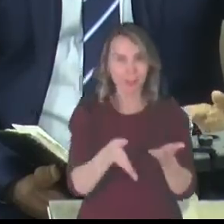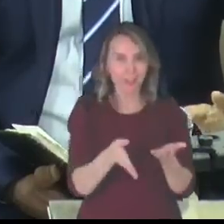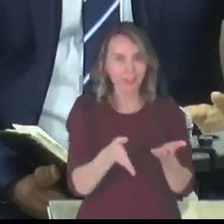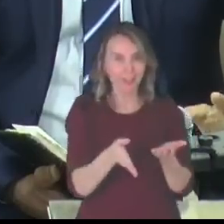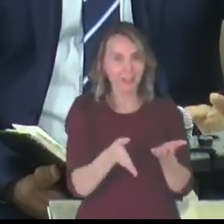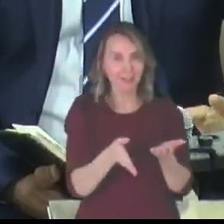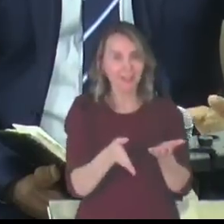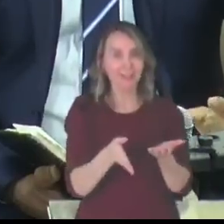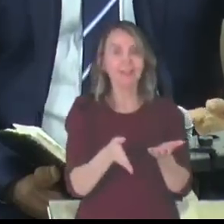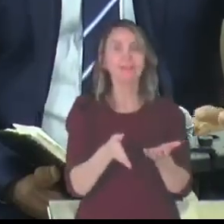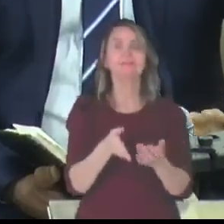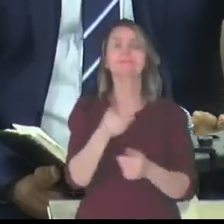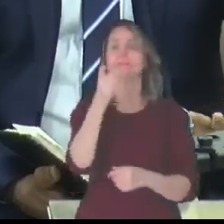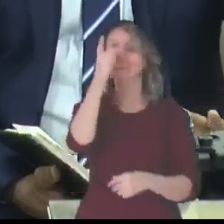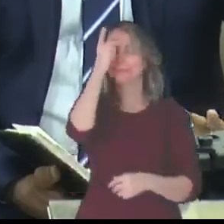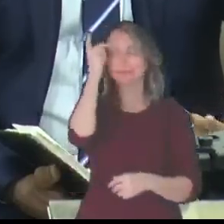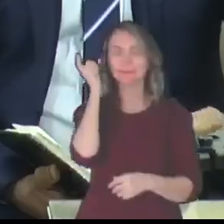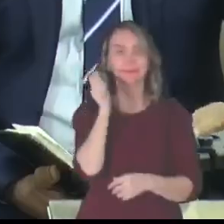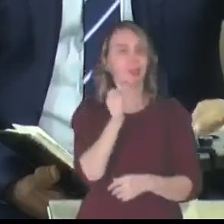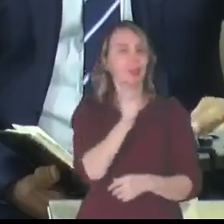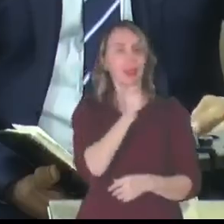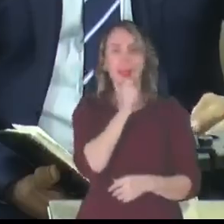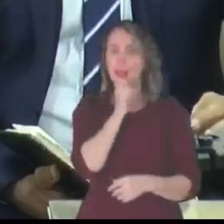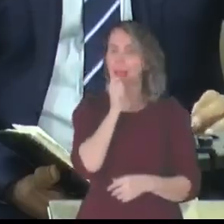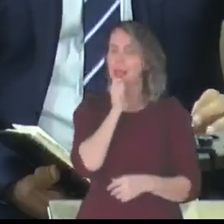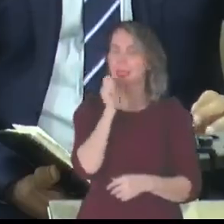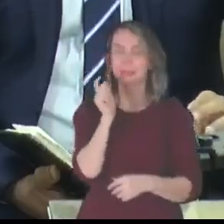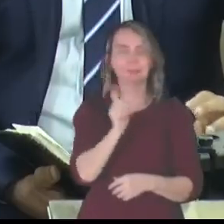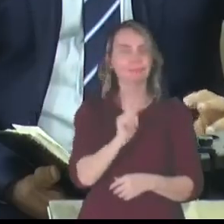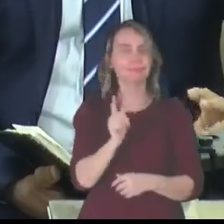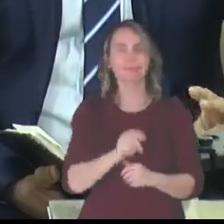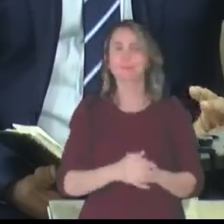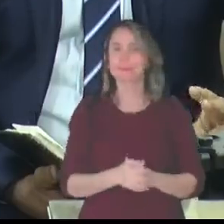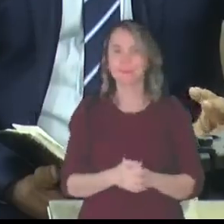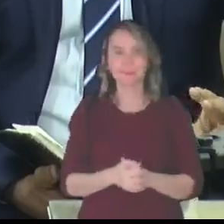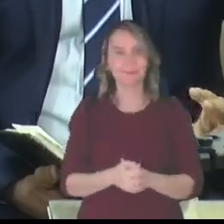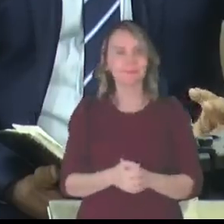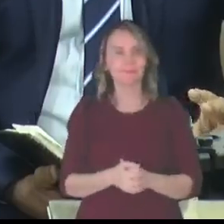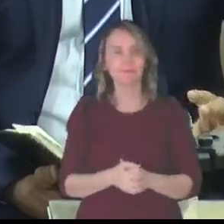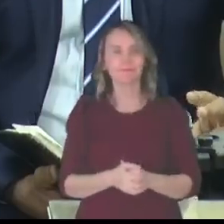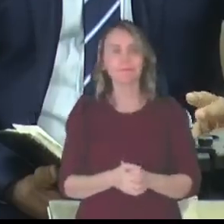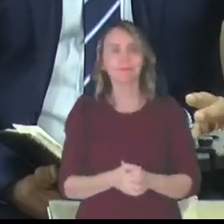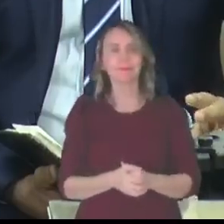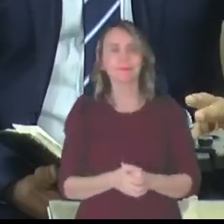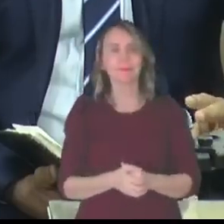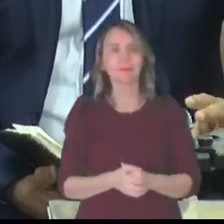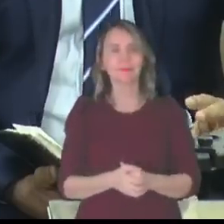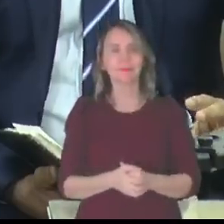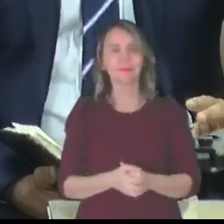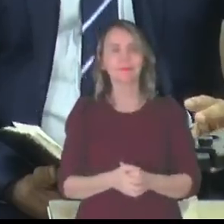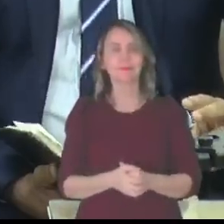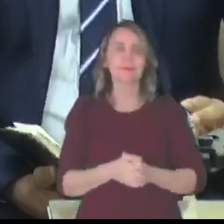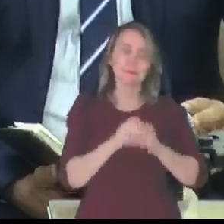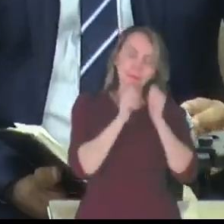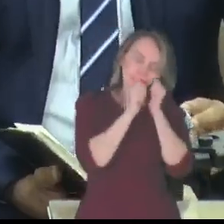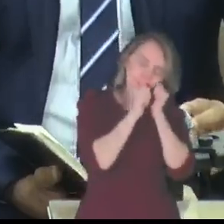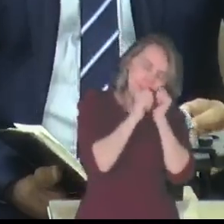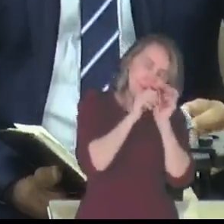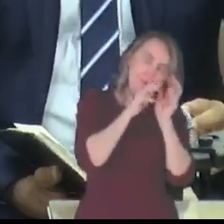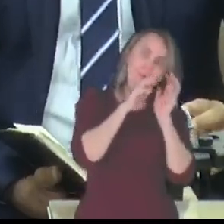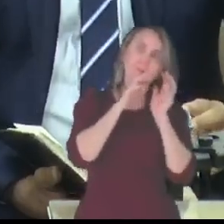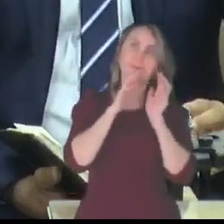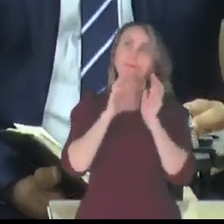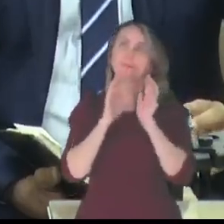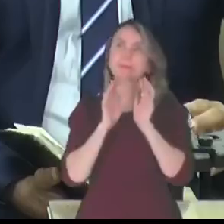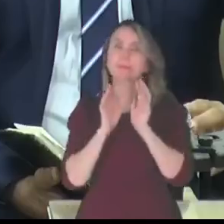Teve gente que não queimou incenso ainda hoje não queimou incenso levantou de manhã não queimou